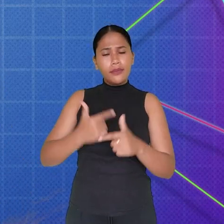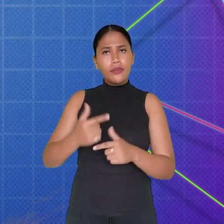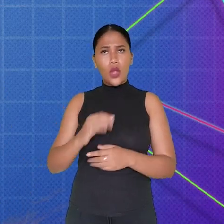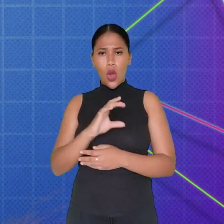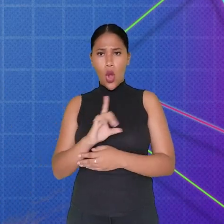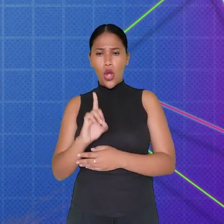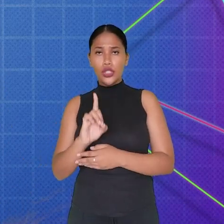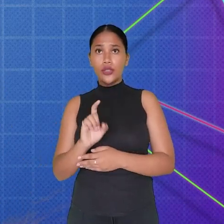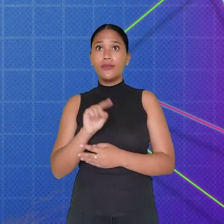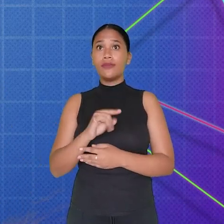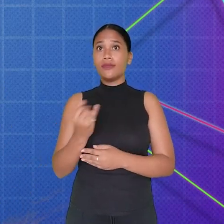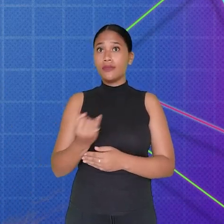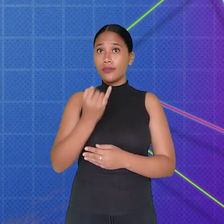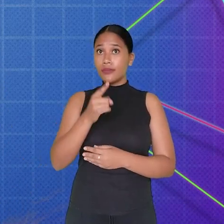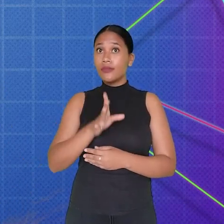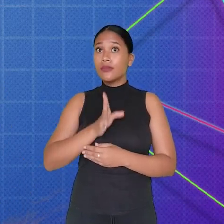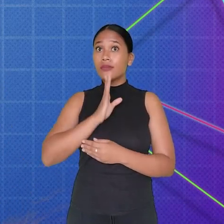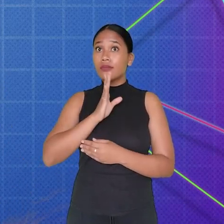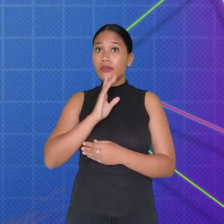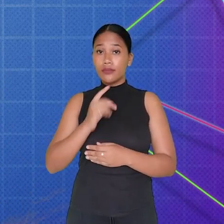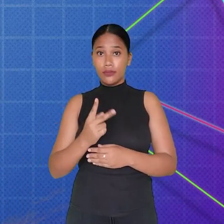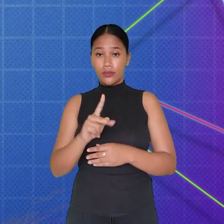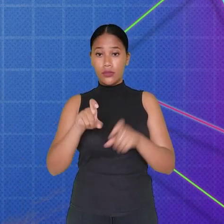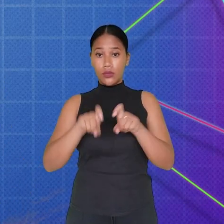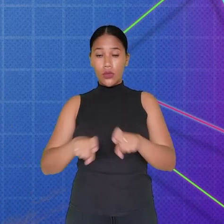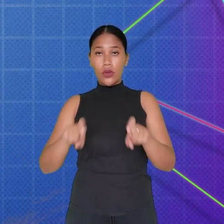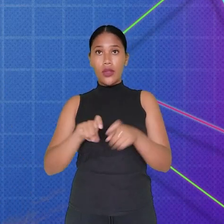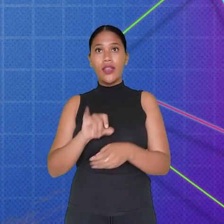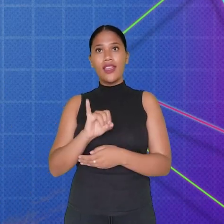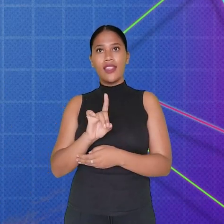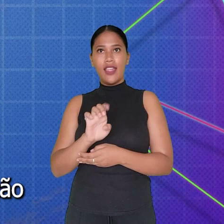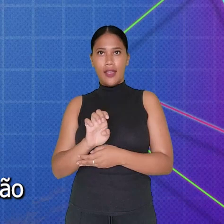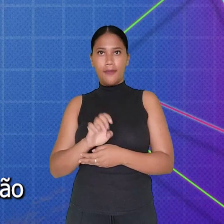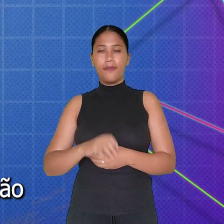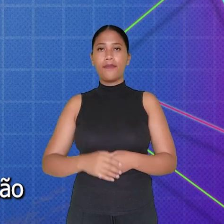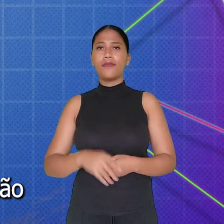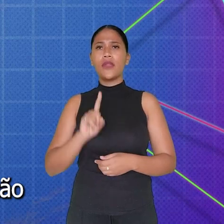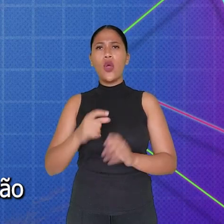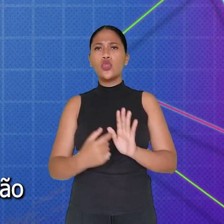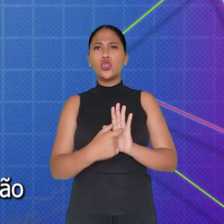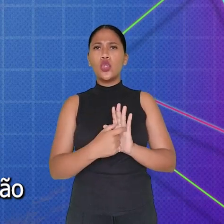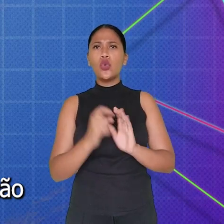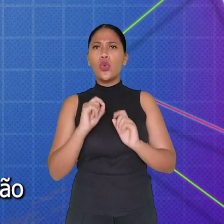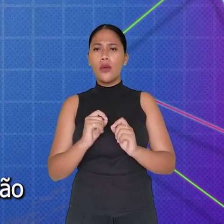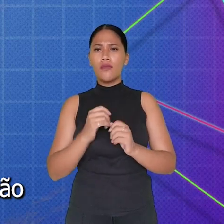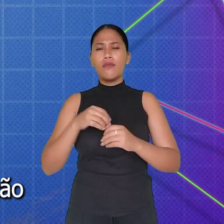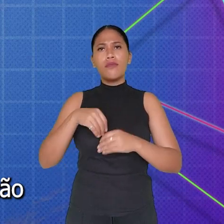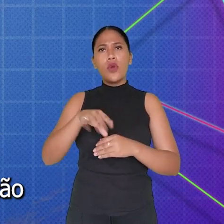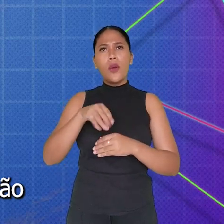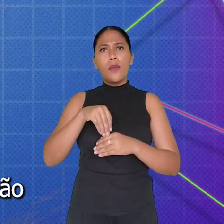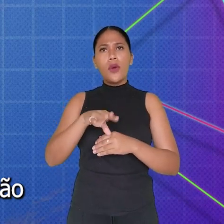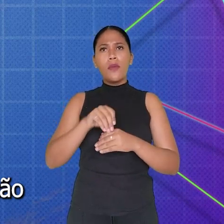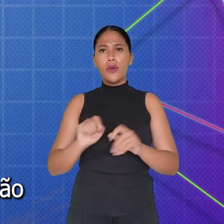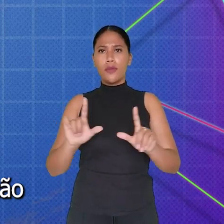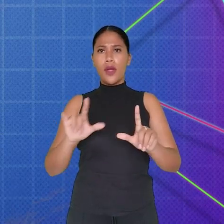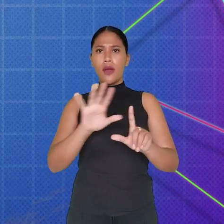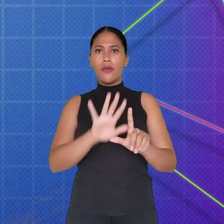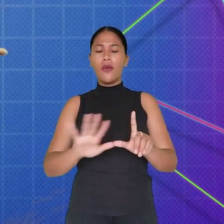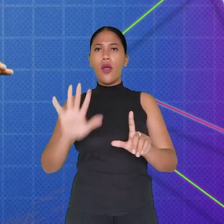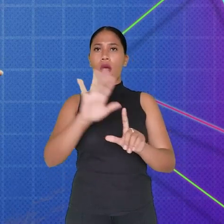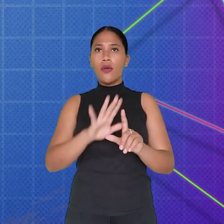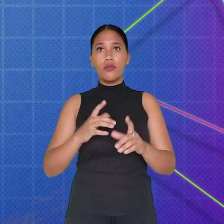com códigos em C#, é ideal que você tenha instalado em seu computador um IDE. O IDE é um software que fornece uma interface de